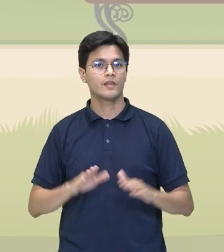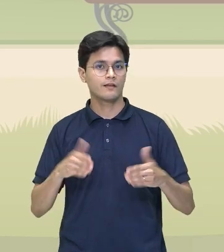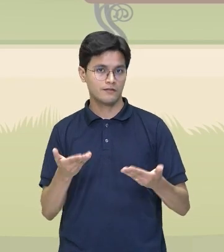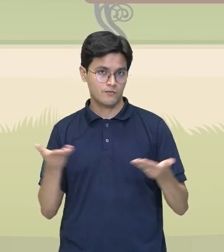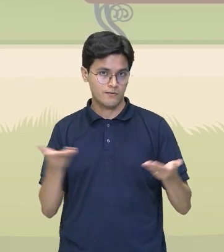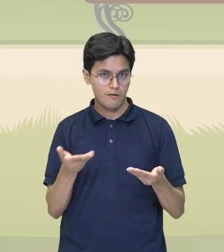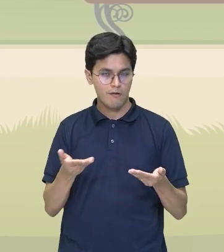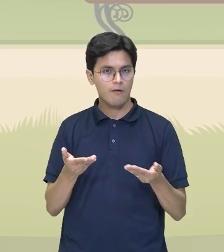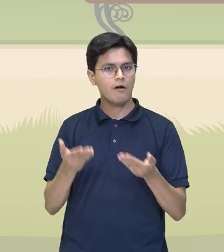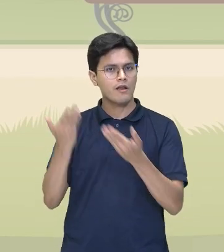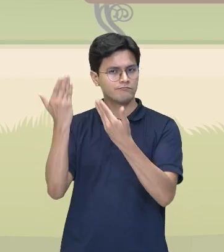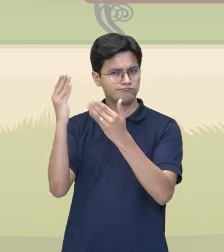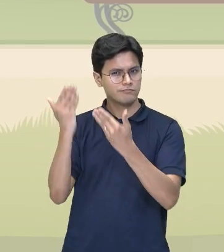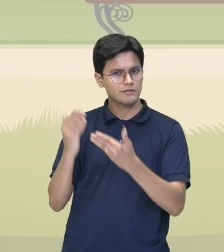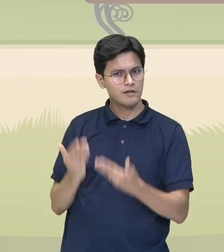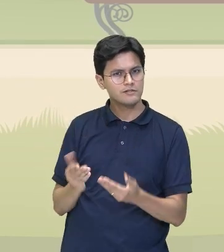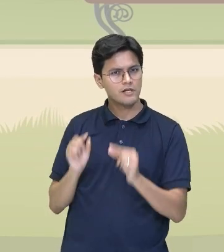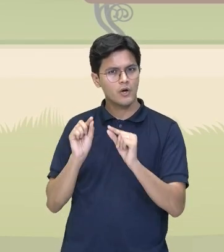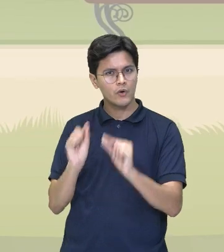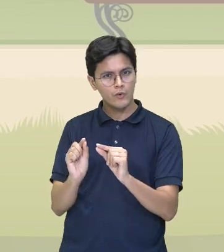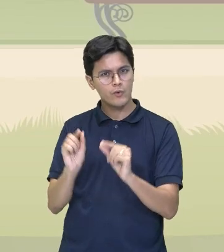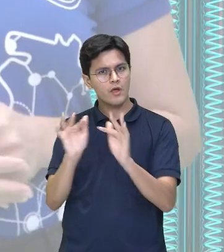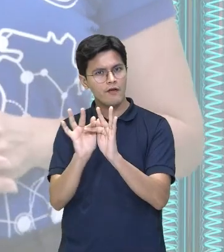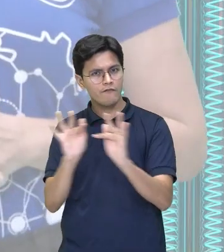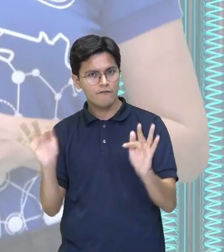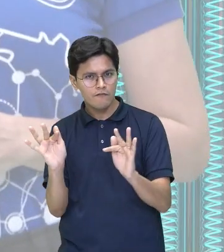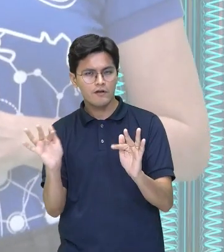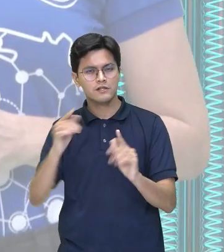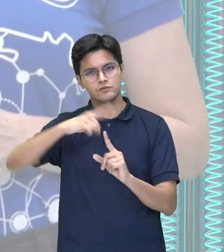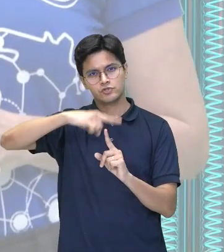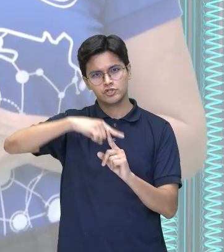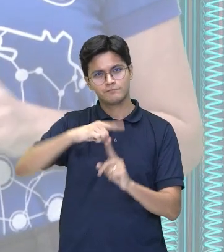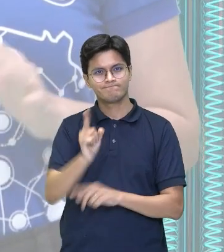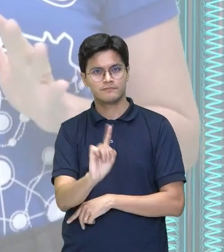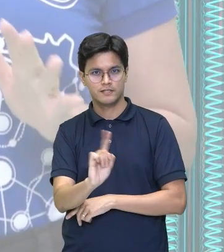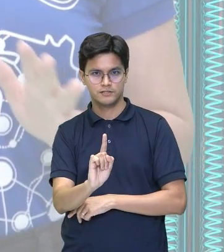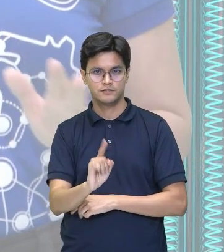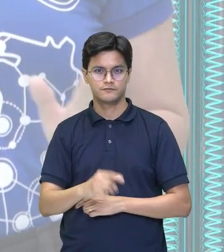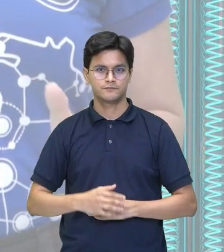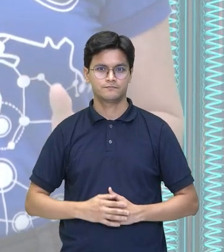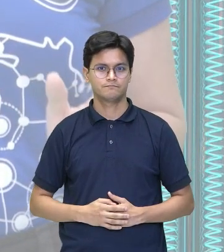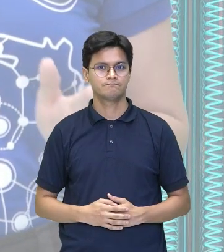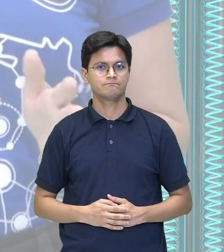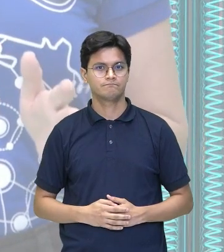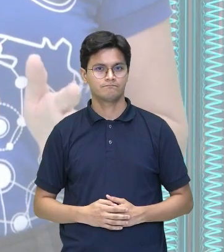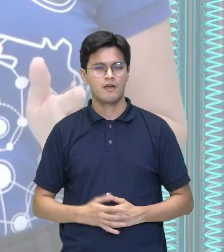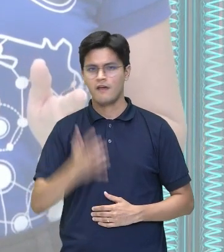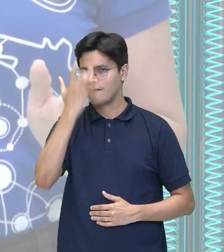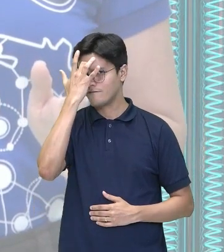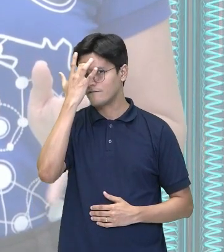junto comigo aqui estas frases na forma negativa? Acompanhe. É muito